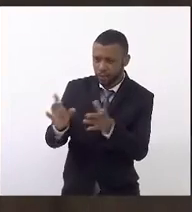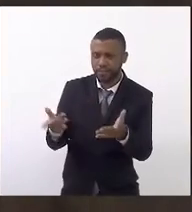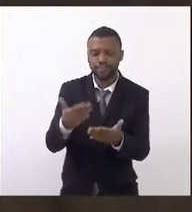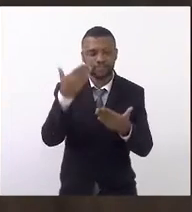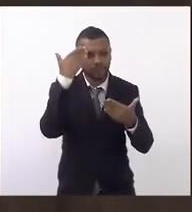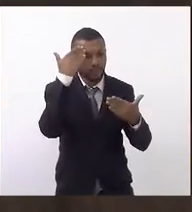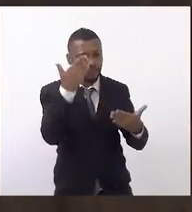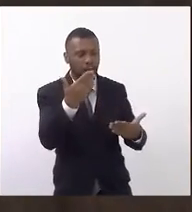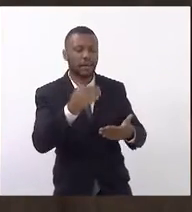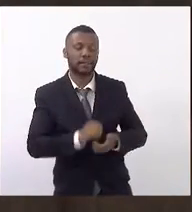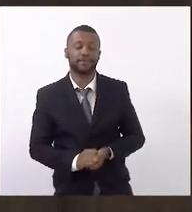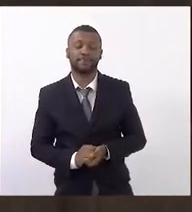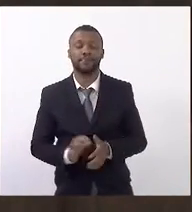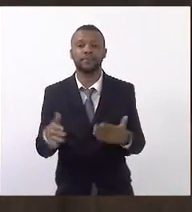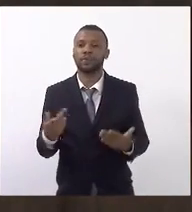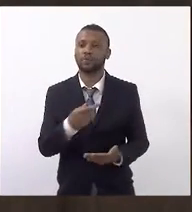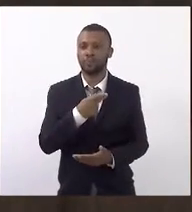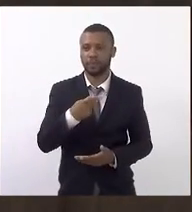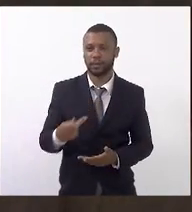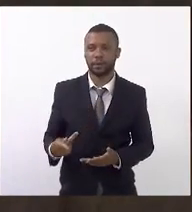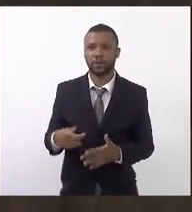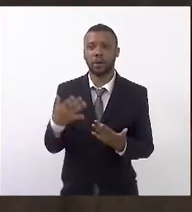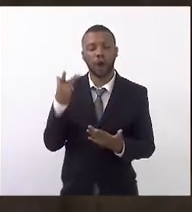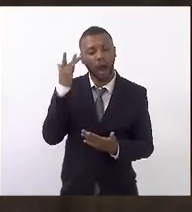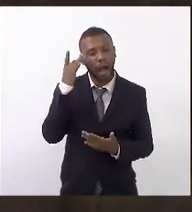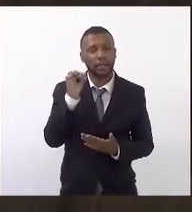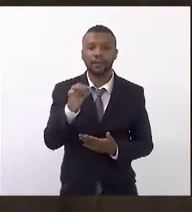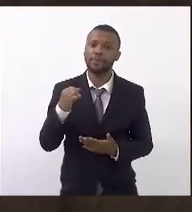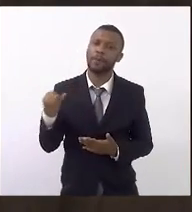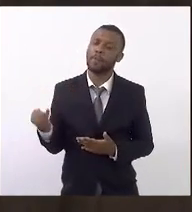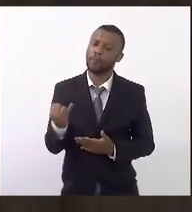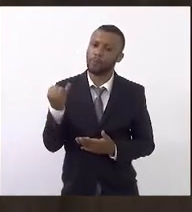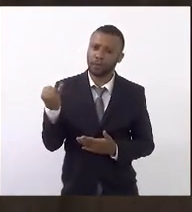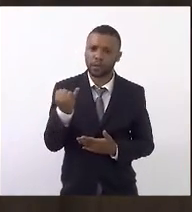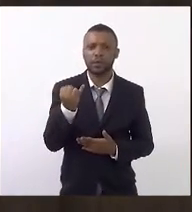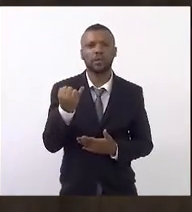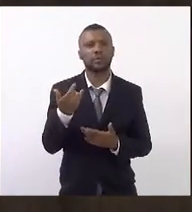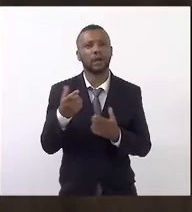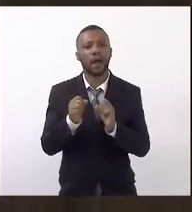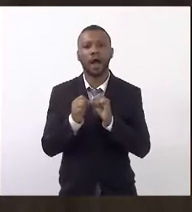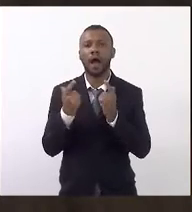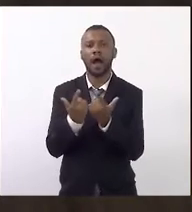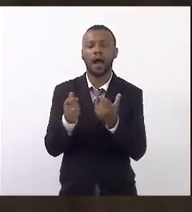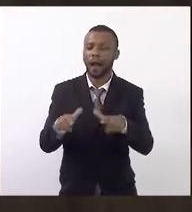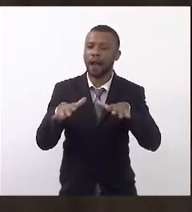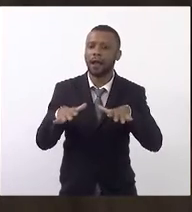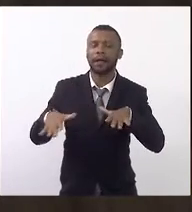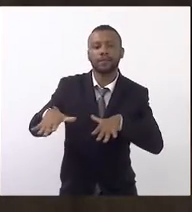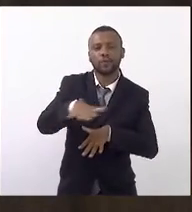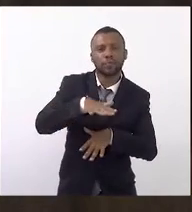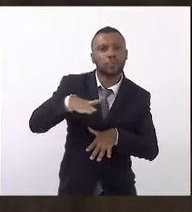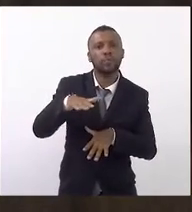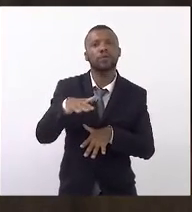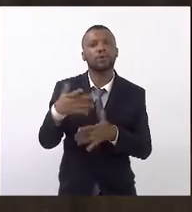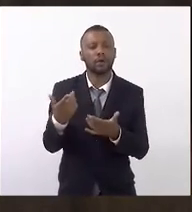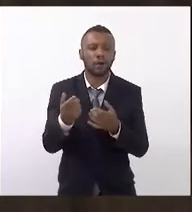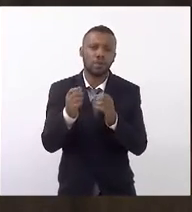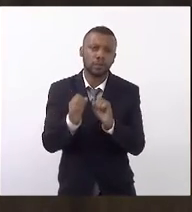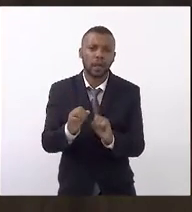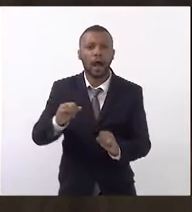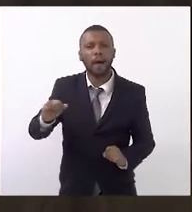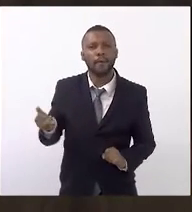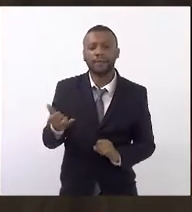obrigada. Senhor presidente, acho que foi muito importante essa casa fazer uso dos recursos que